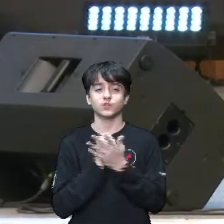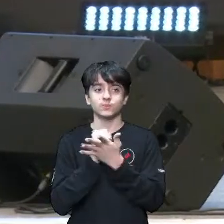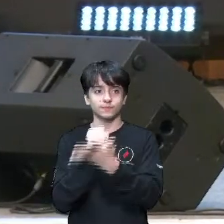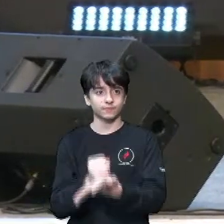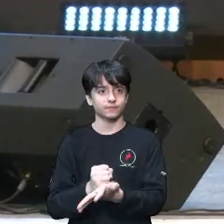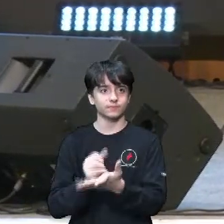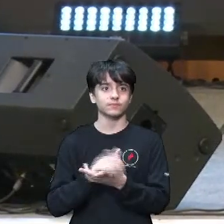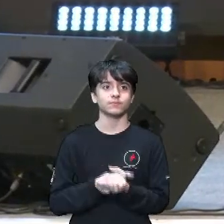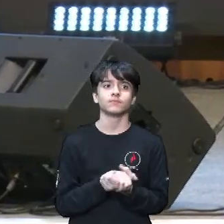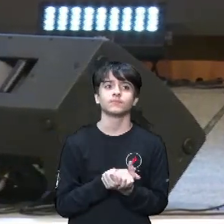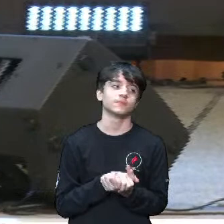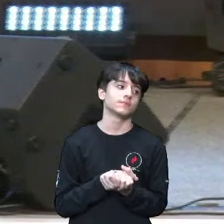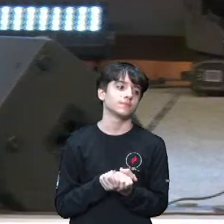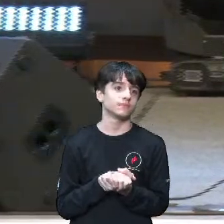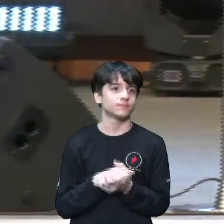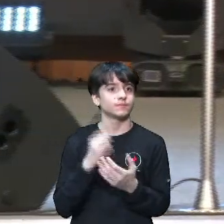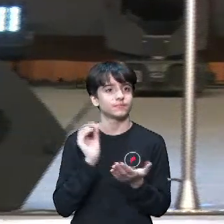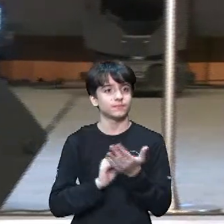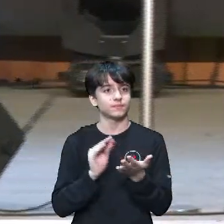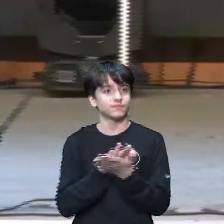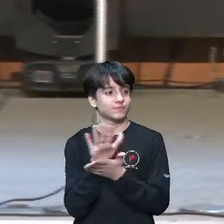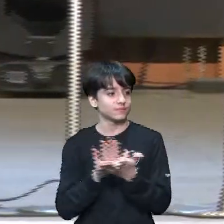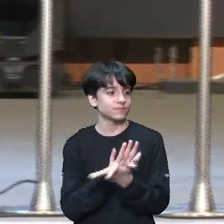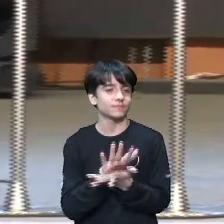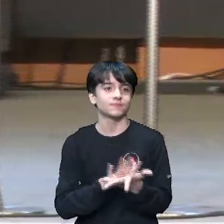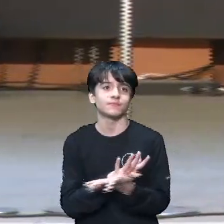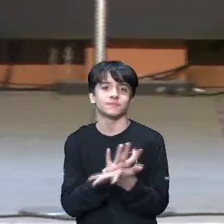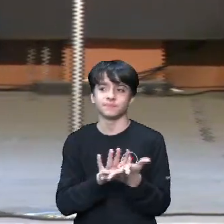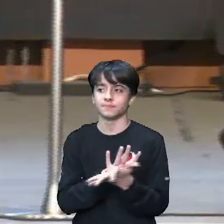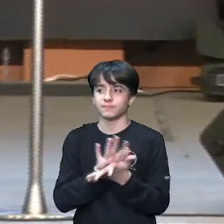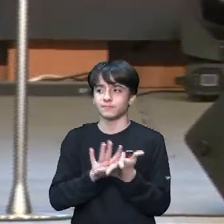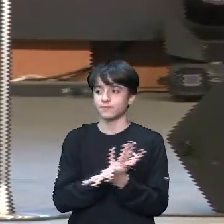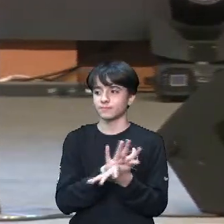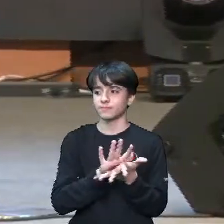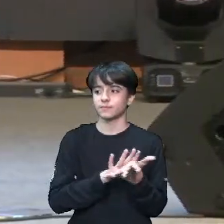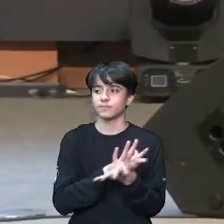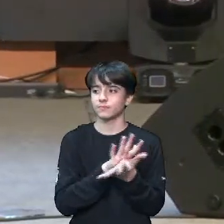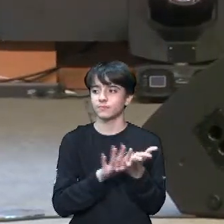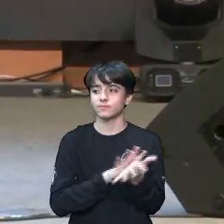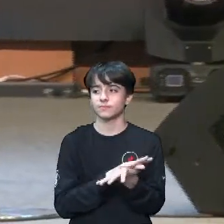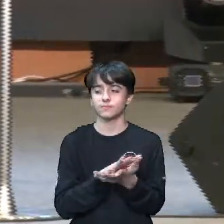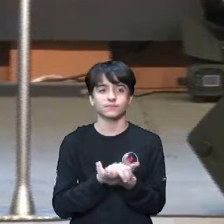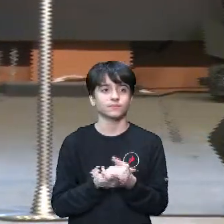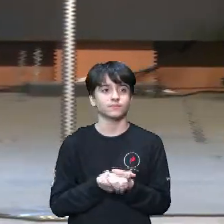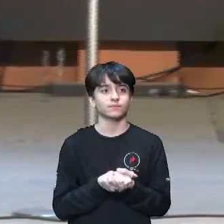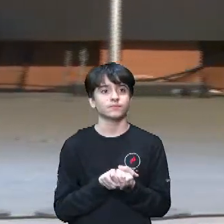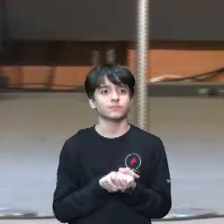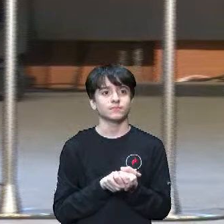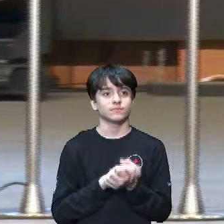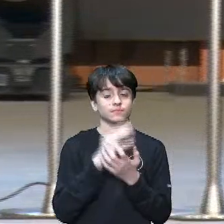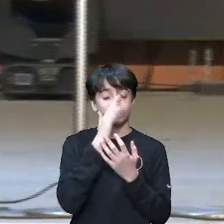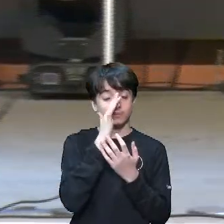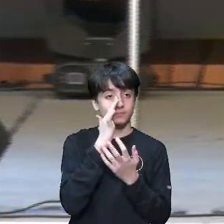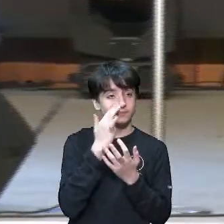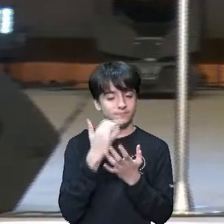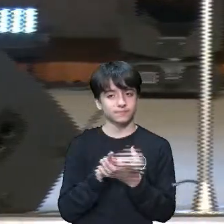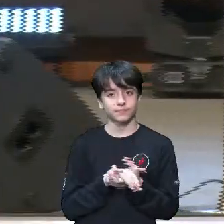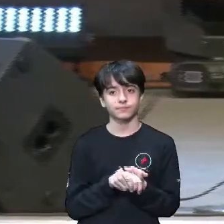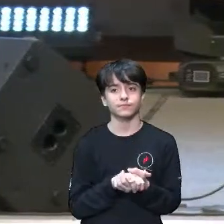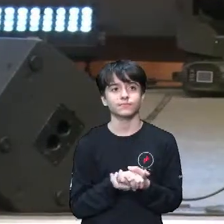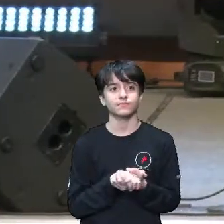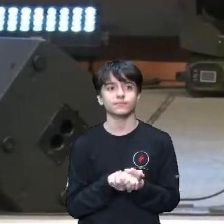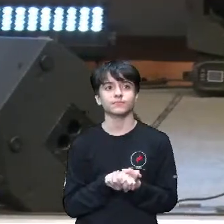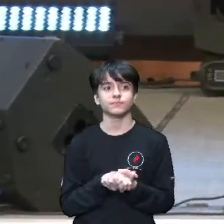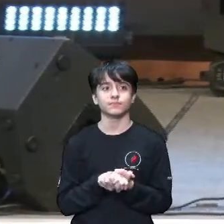tudo, superabundez em toda a graça. Ele está dizendo aqui, está dizendo que aquilo que você entrega